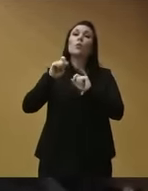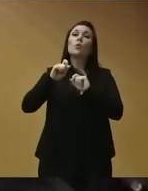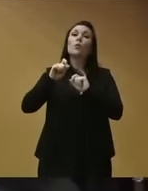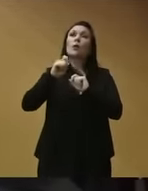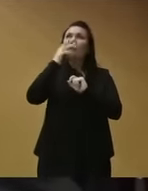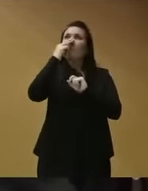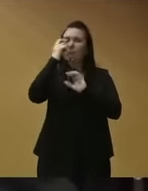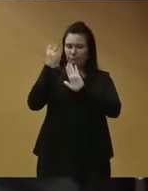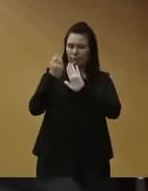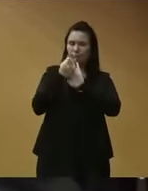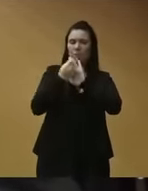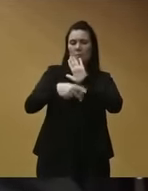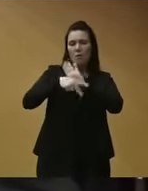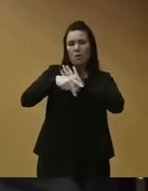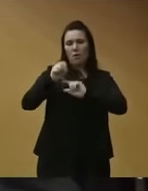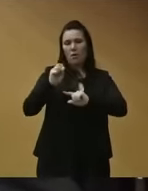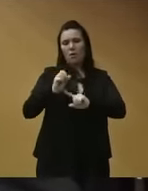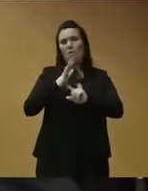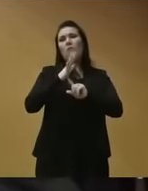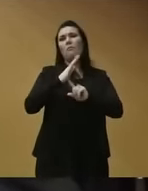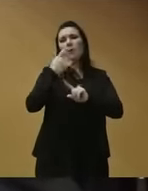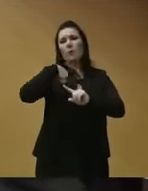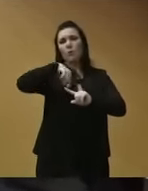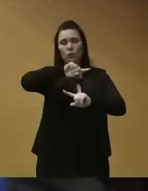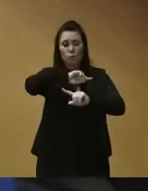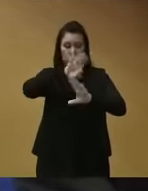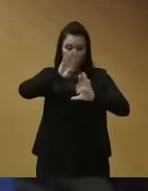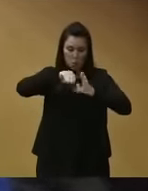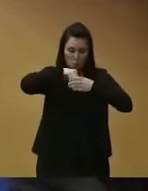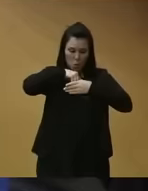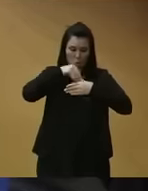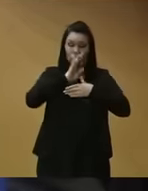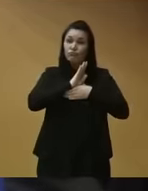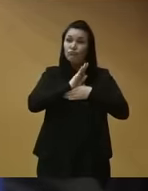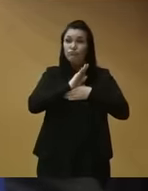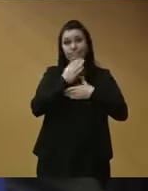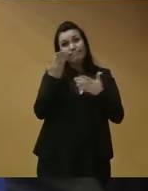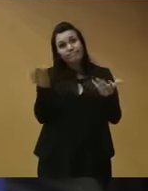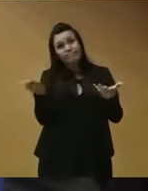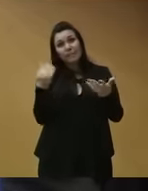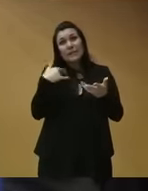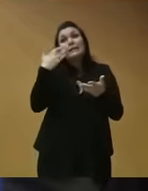UFPEL conosco. E quem sabe um dia